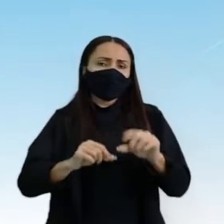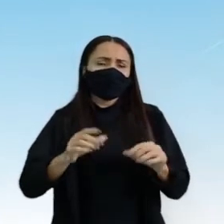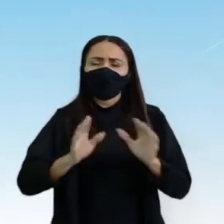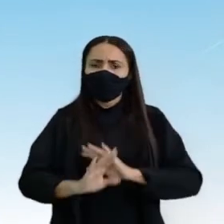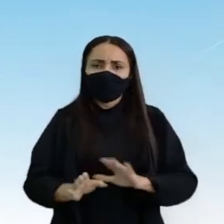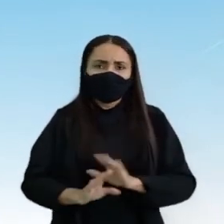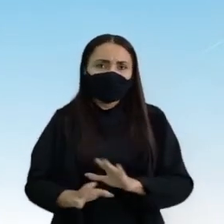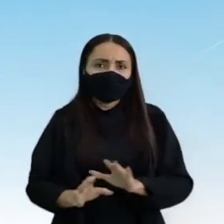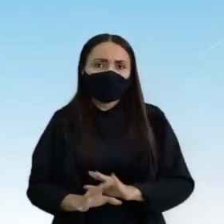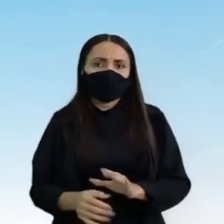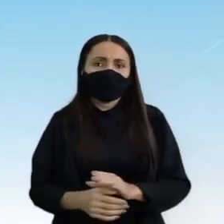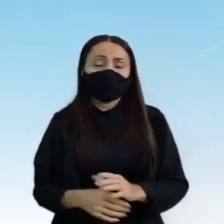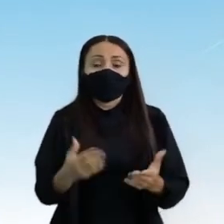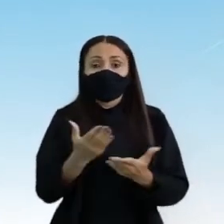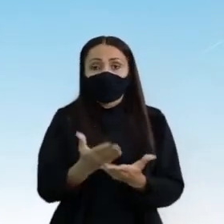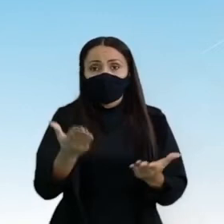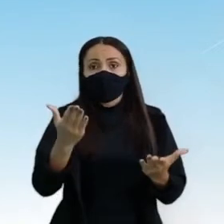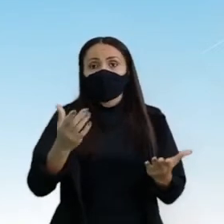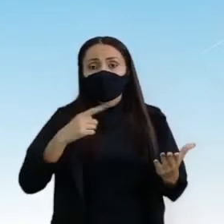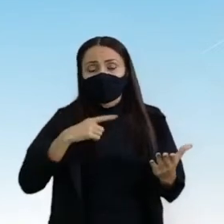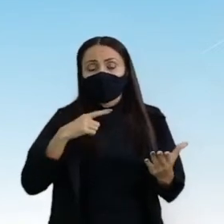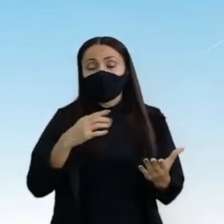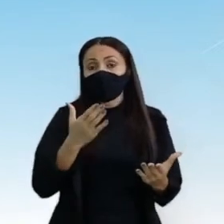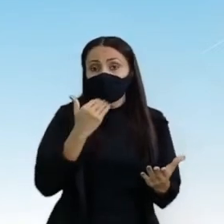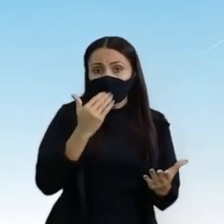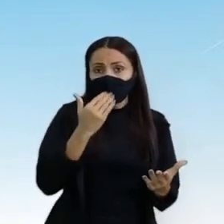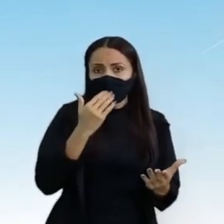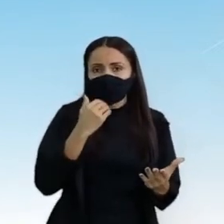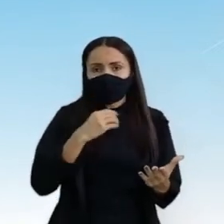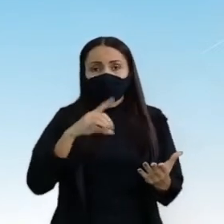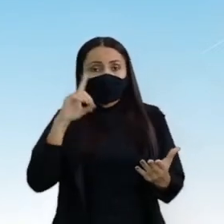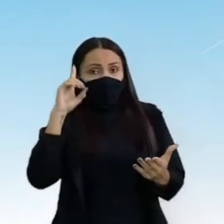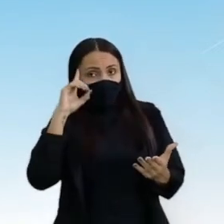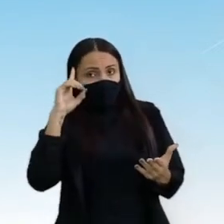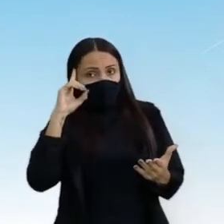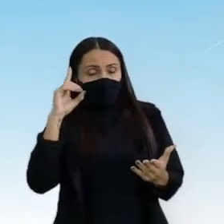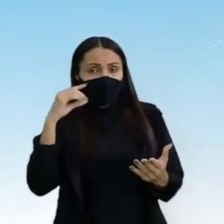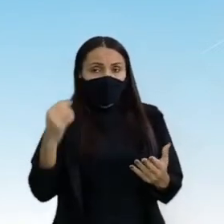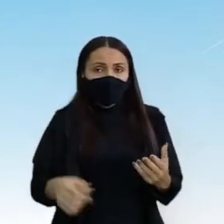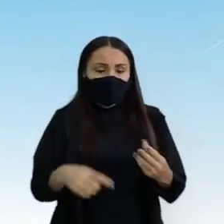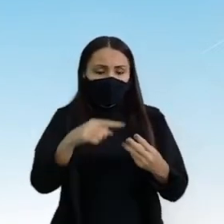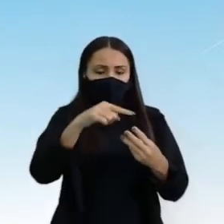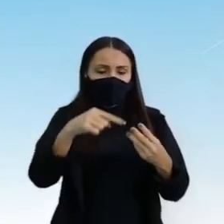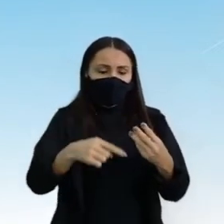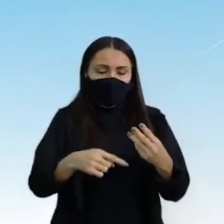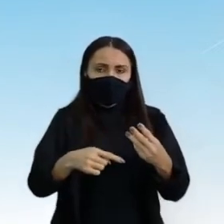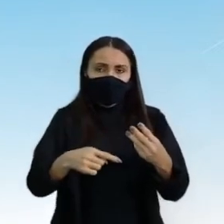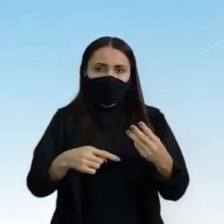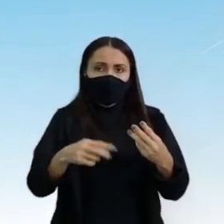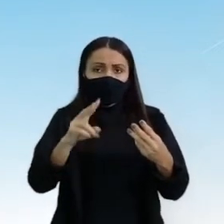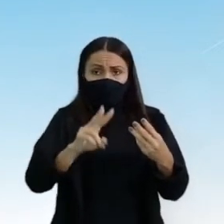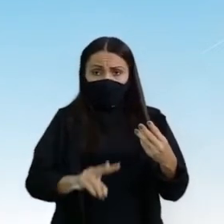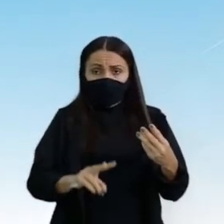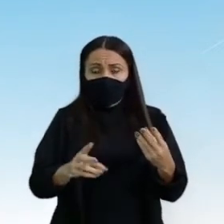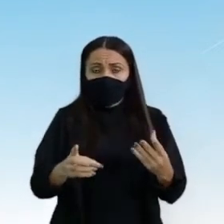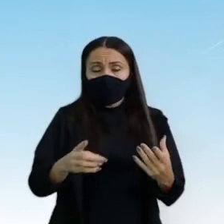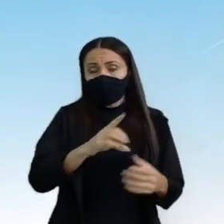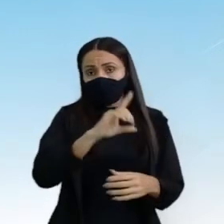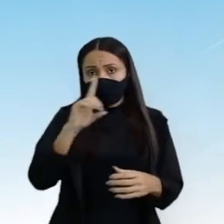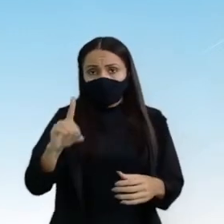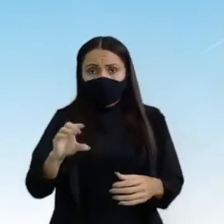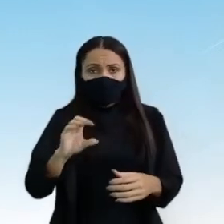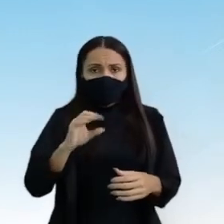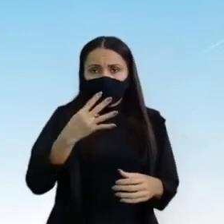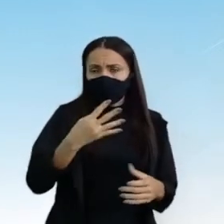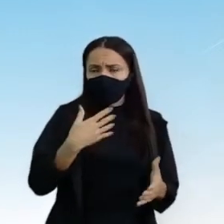Não, gente. Assim como você tem a sua alimentação diária, 3 vezes no dia, 4, enfim, não importa. Assim como você